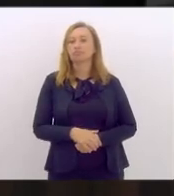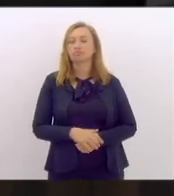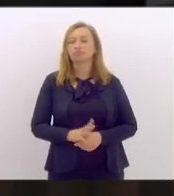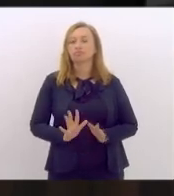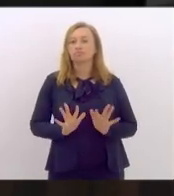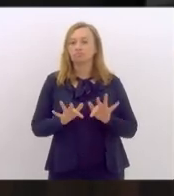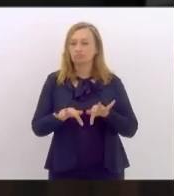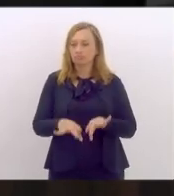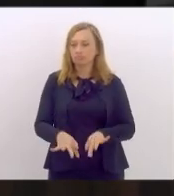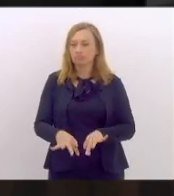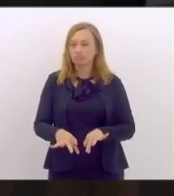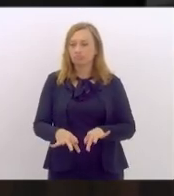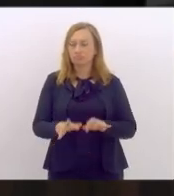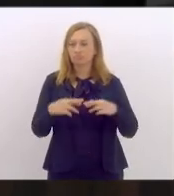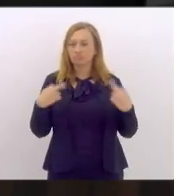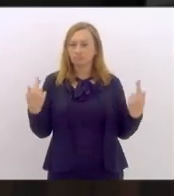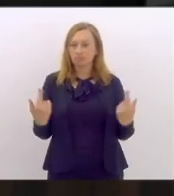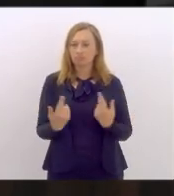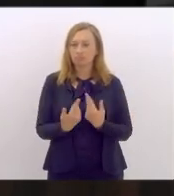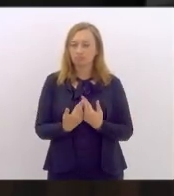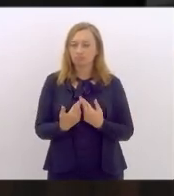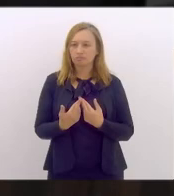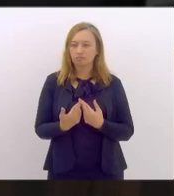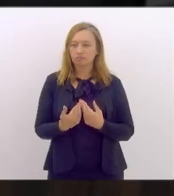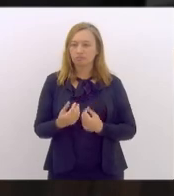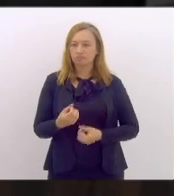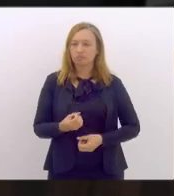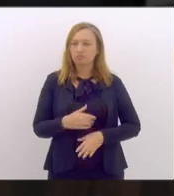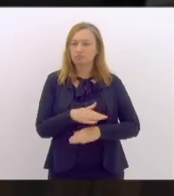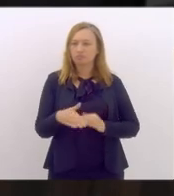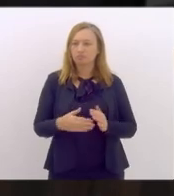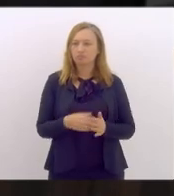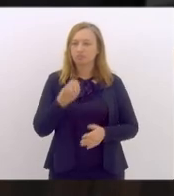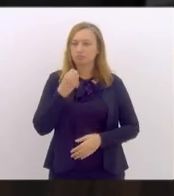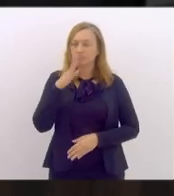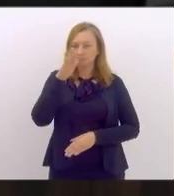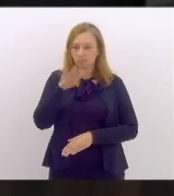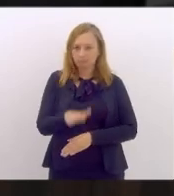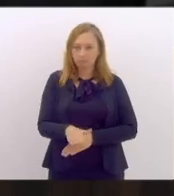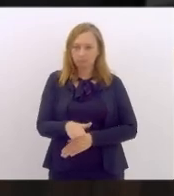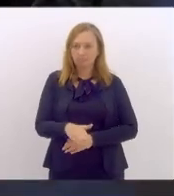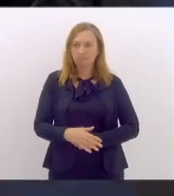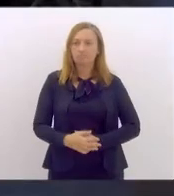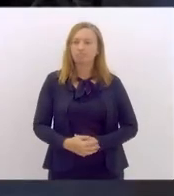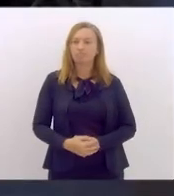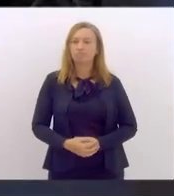encerrada a sessão Tenham todos uma boa tarde